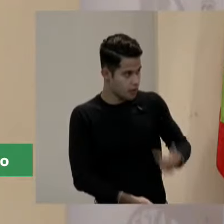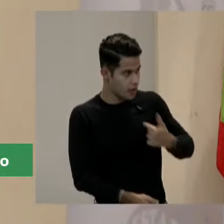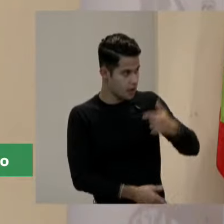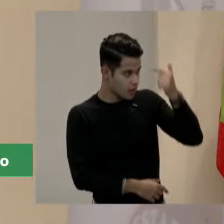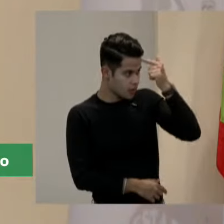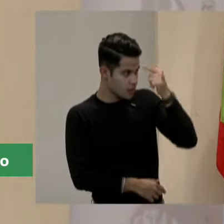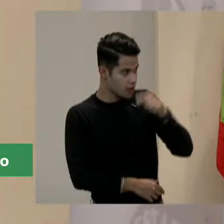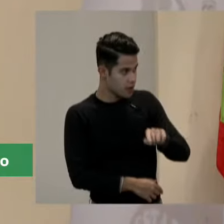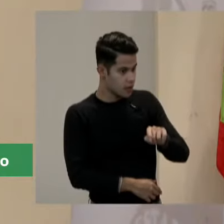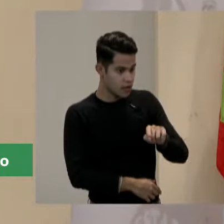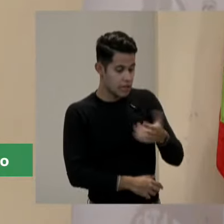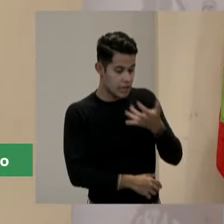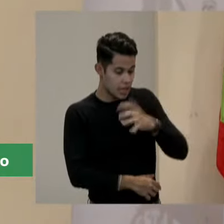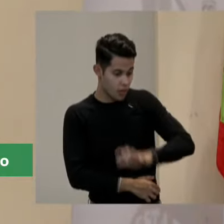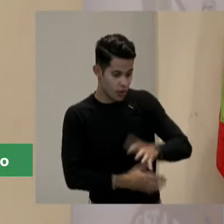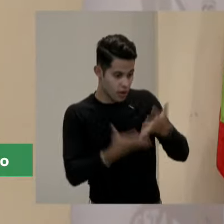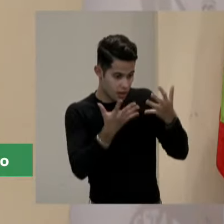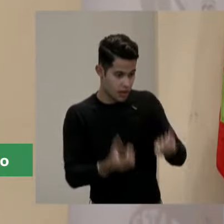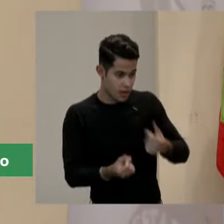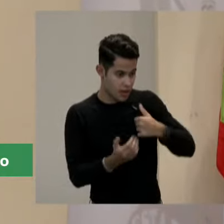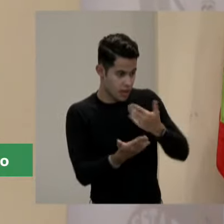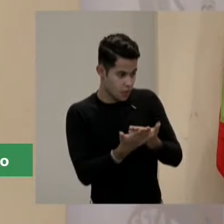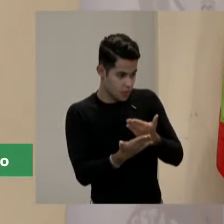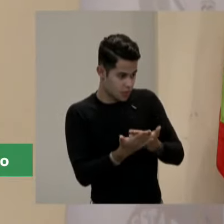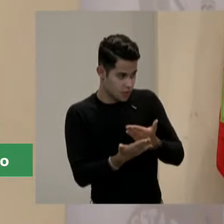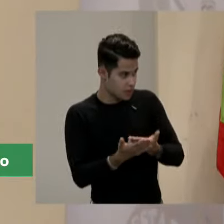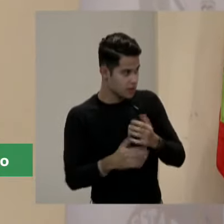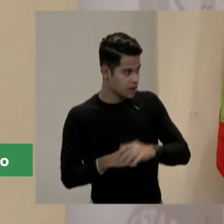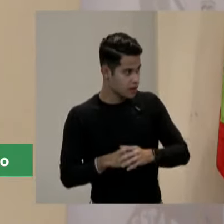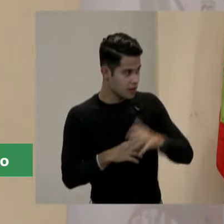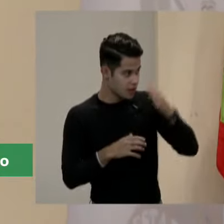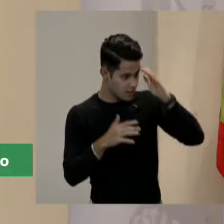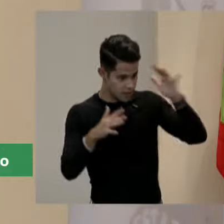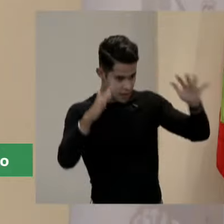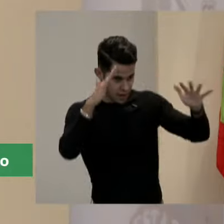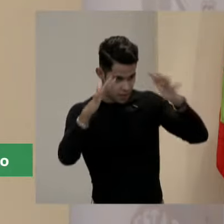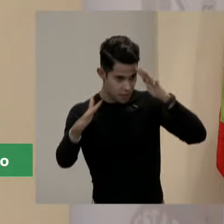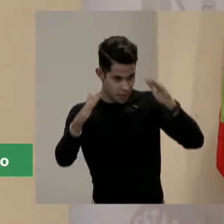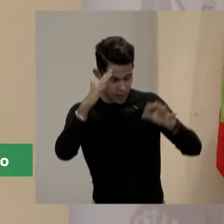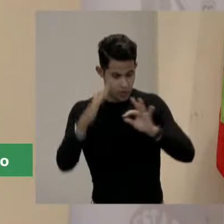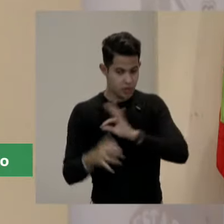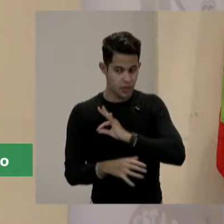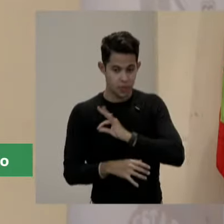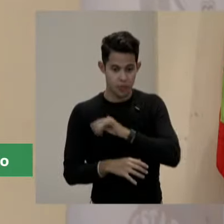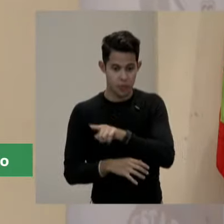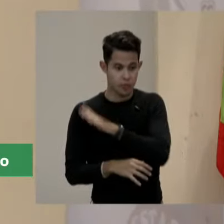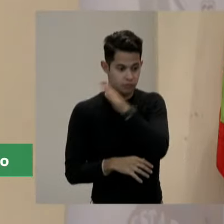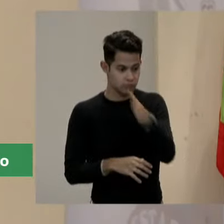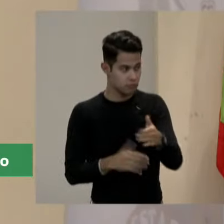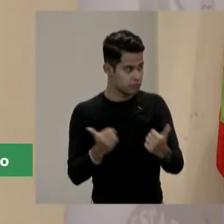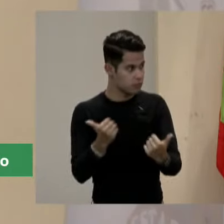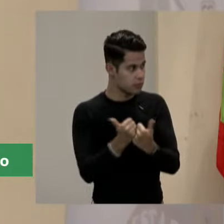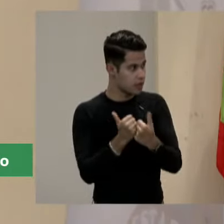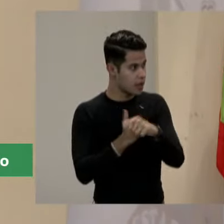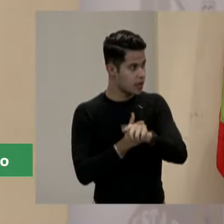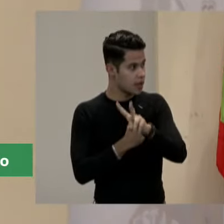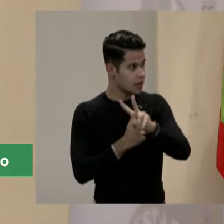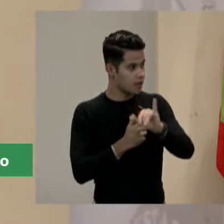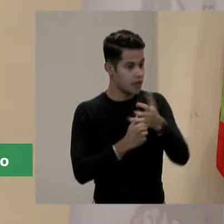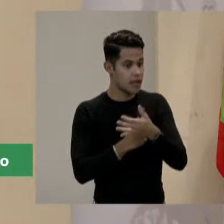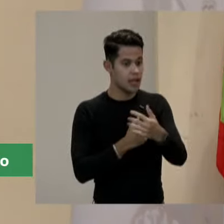querem deixar nem eu estudar. Eles que são daqui, imagina os policiais que é de lá. Sabe o que eles vão querer?